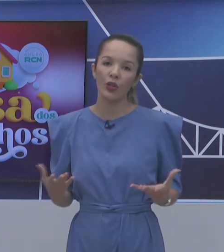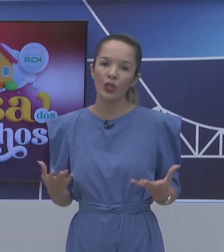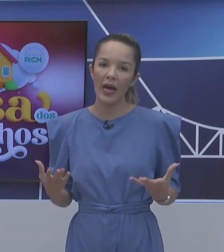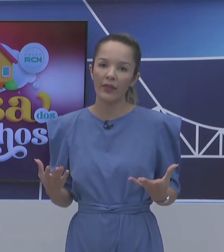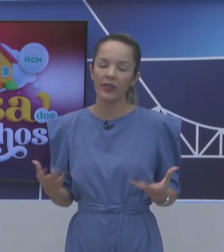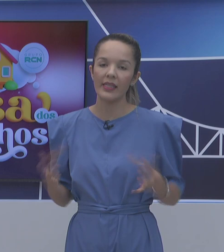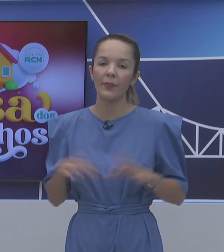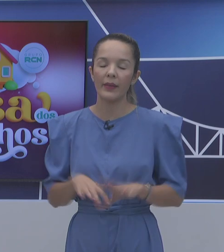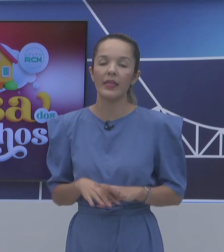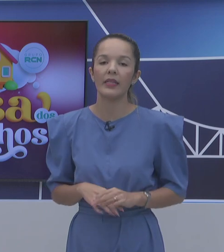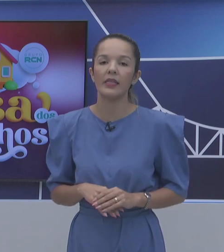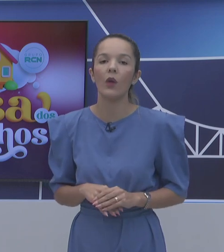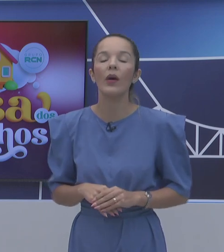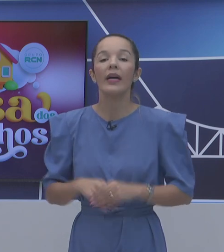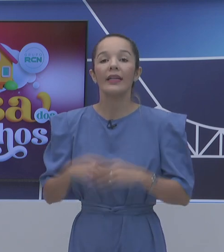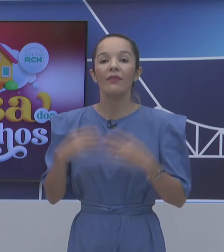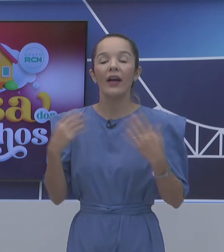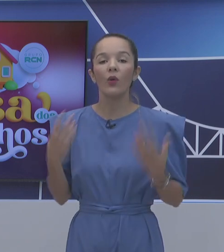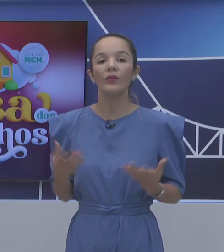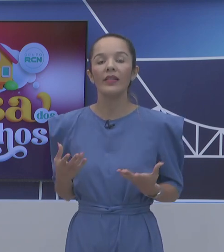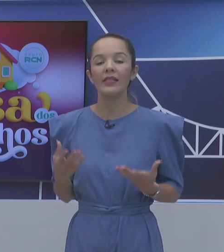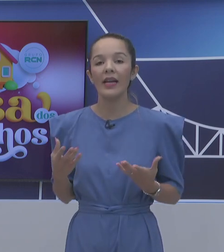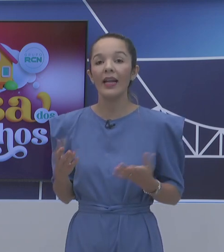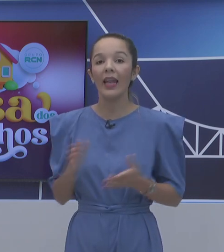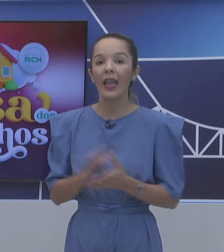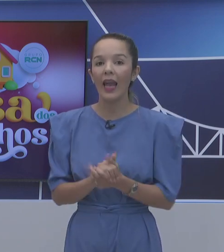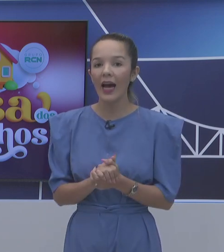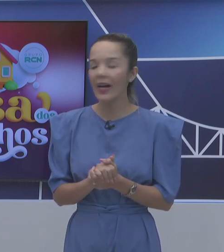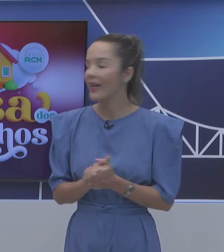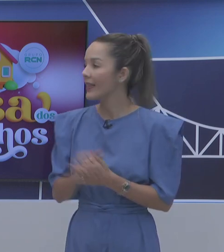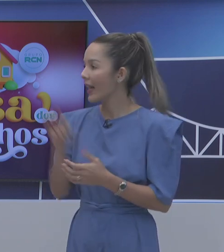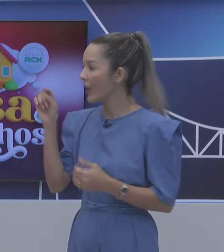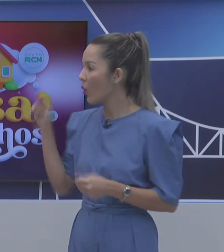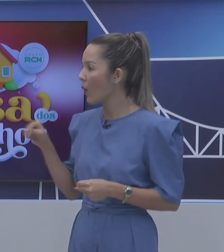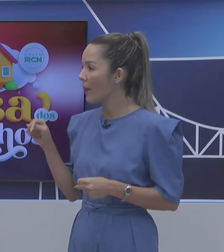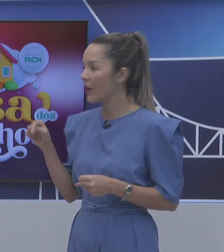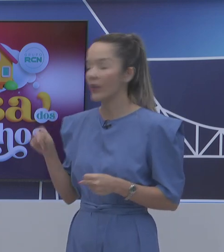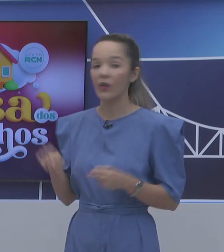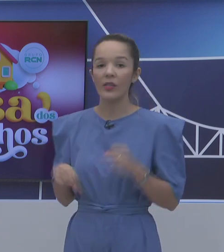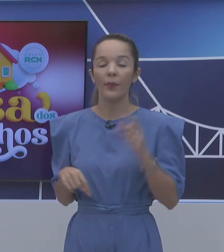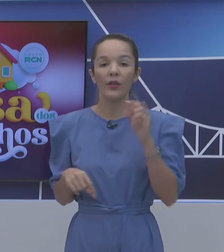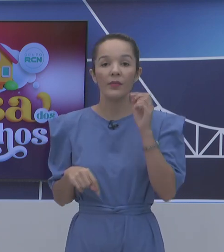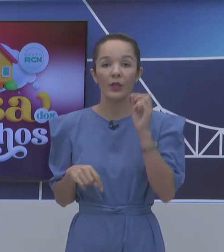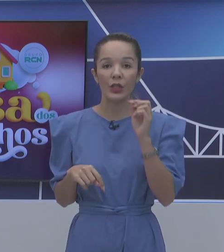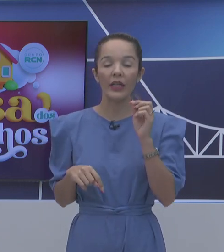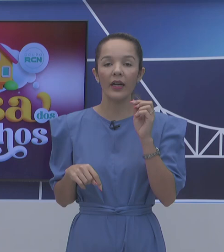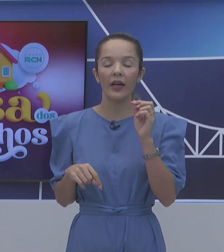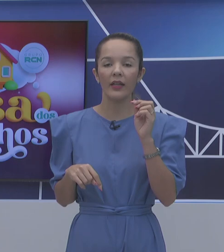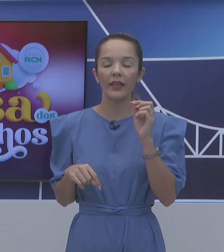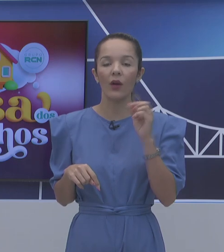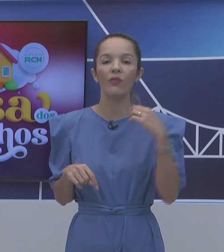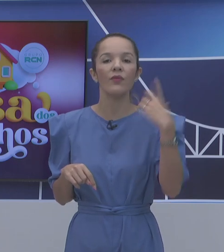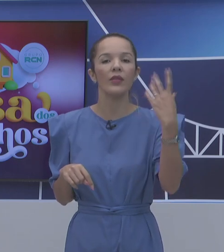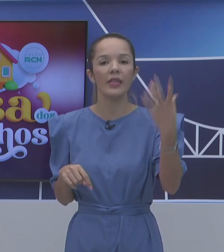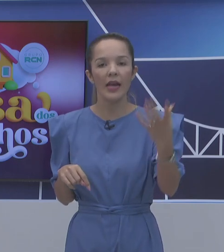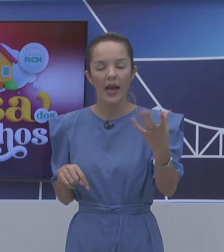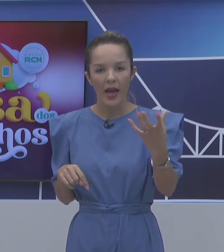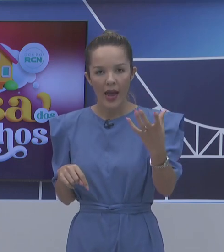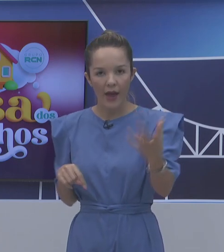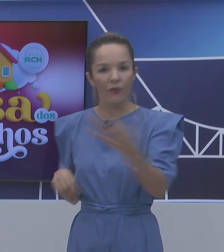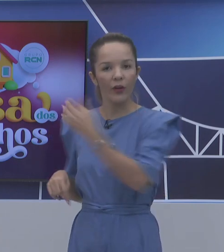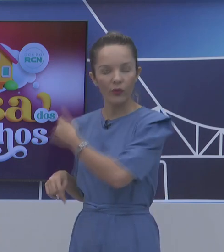verdade, o sorteado dessa pré-seleção que vai acontecer lá na Lagoa Maior, na nossa próxima gincana. Então, se